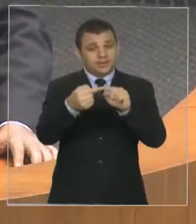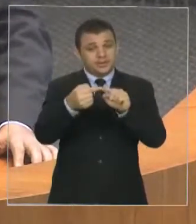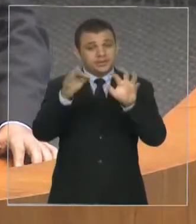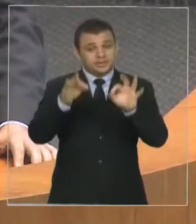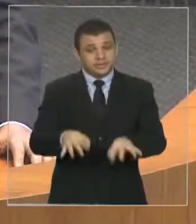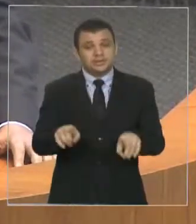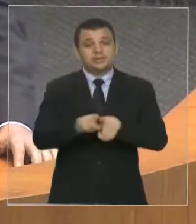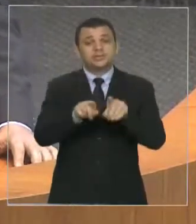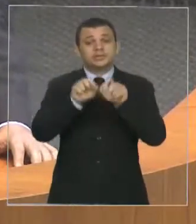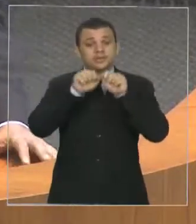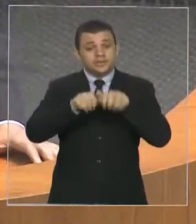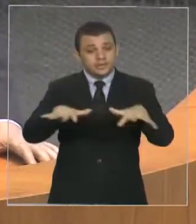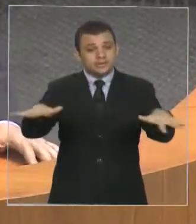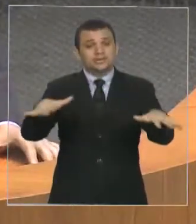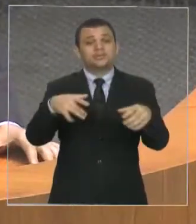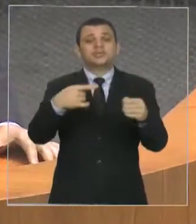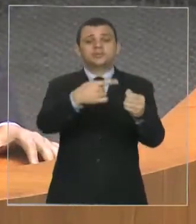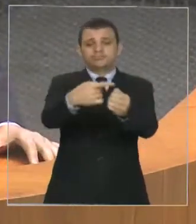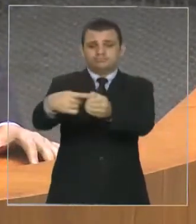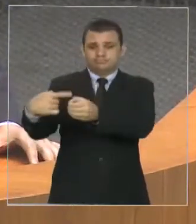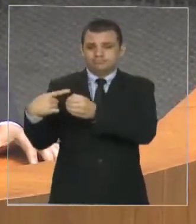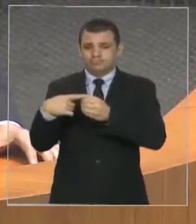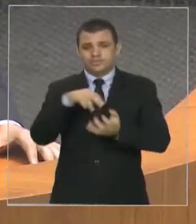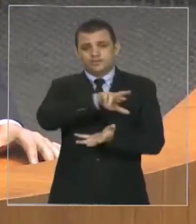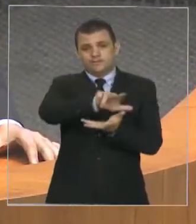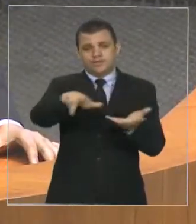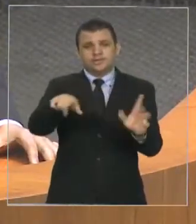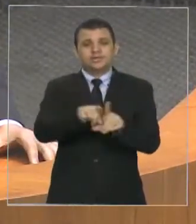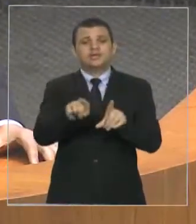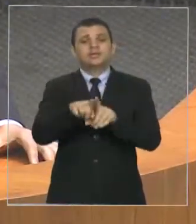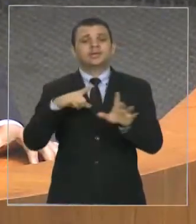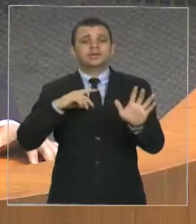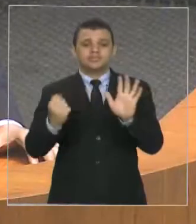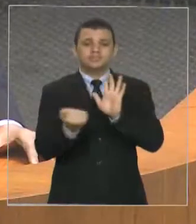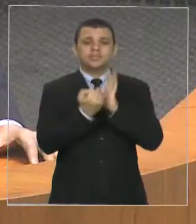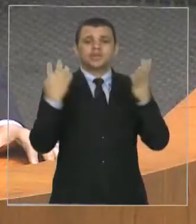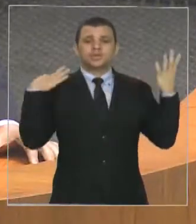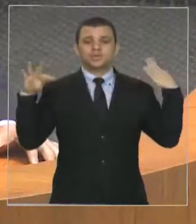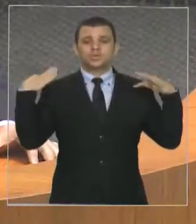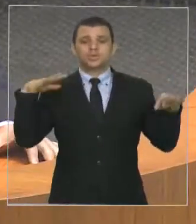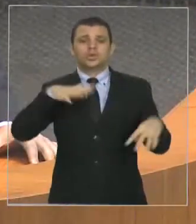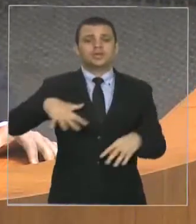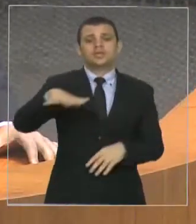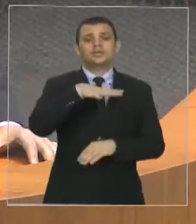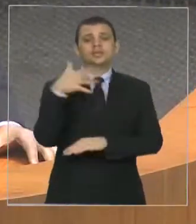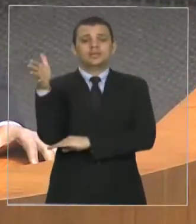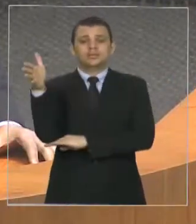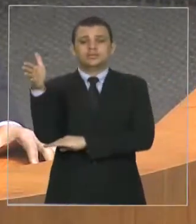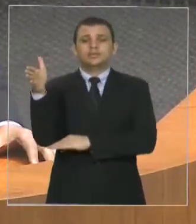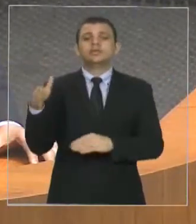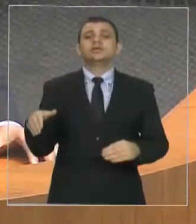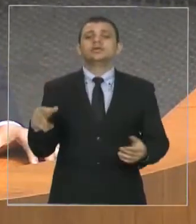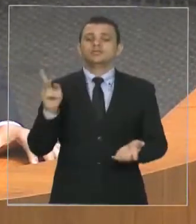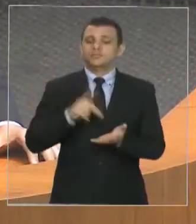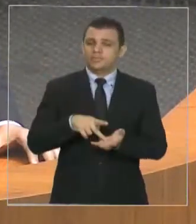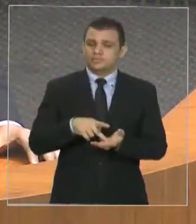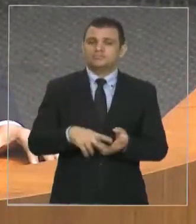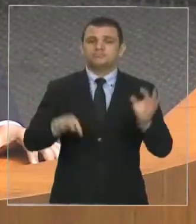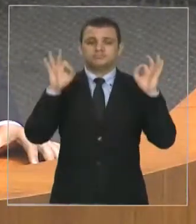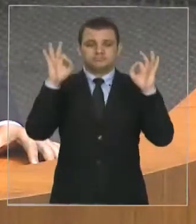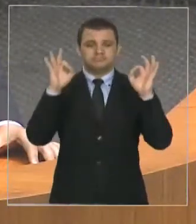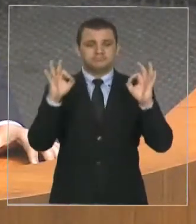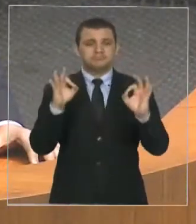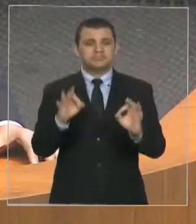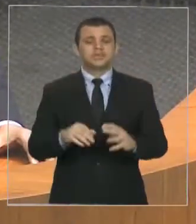capilaridade, presença em vários municípios, com impacto no turismo, na rede hoteleira, de fato, um sucesso